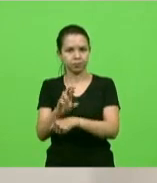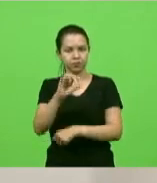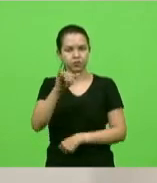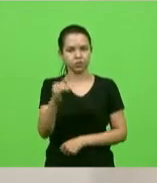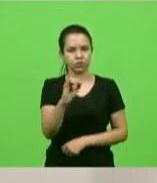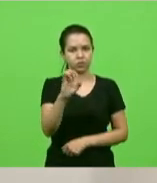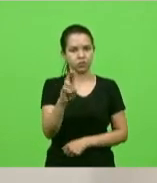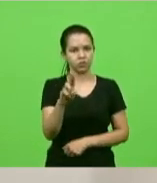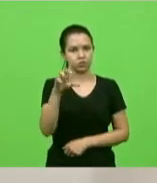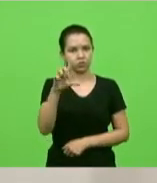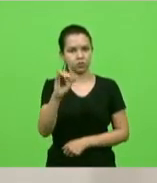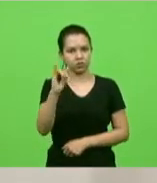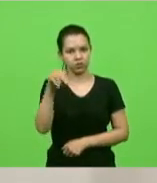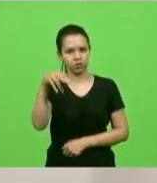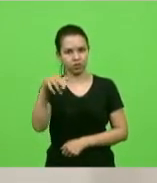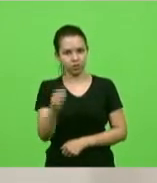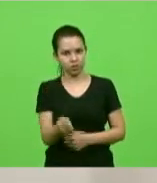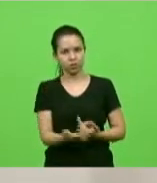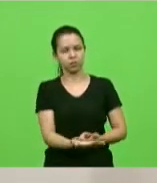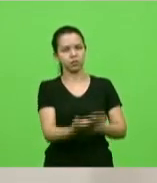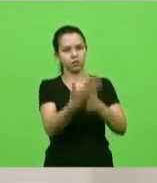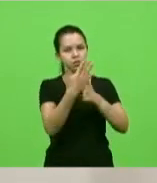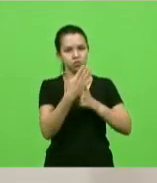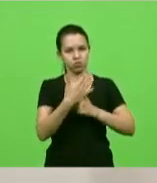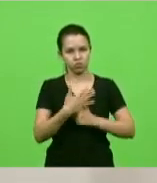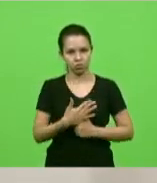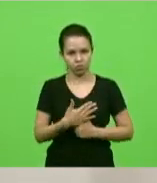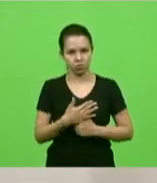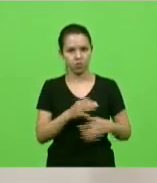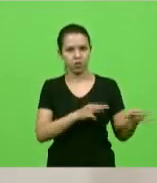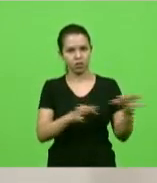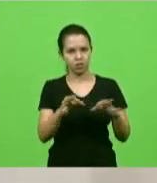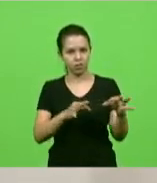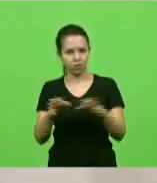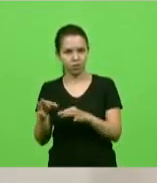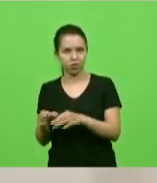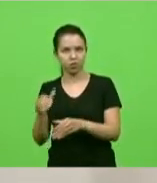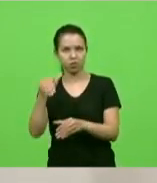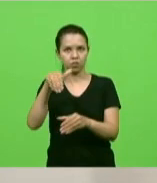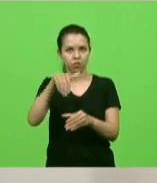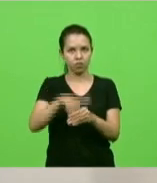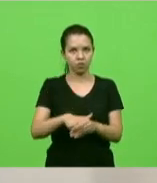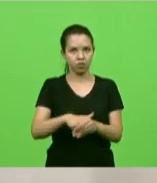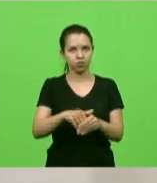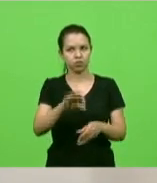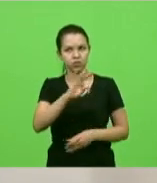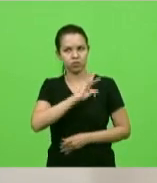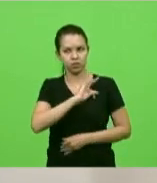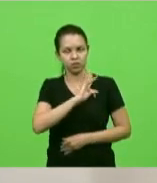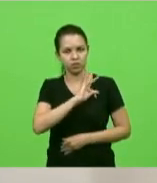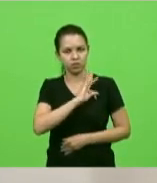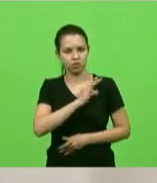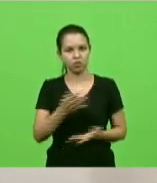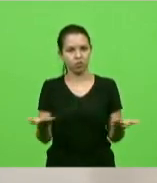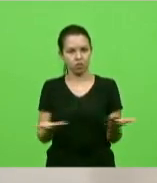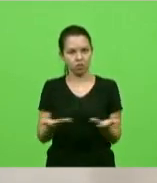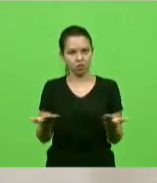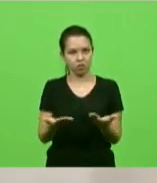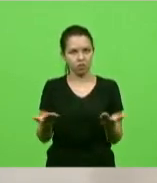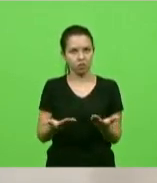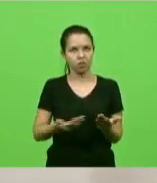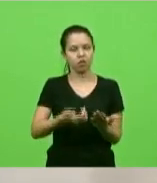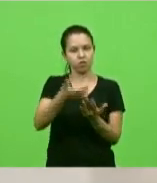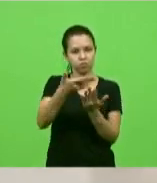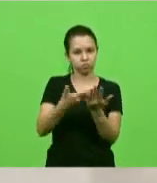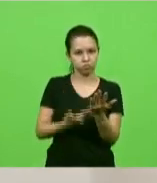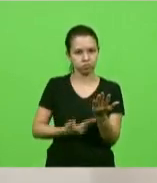Bart Boesen, que me ajudou a elaborar este voto técnico, do qual eu passo a proferir para todos os